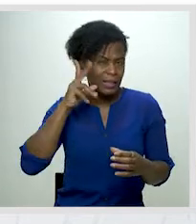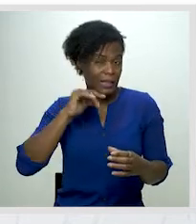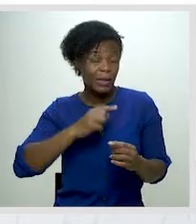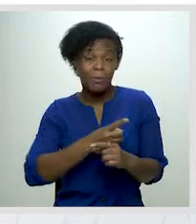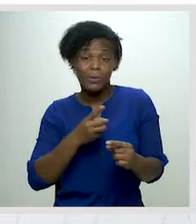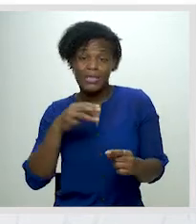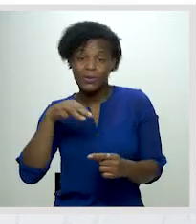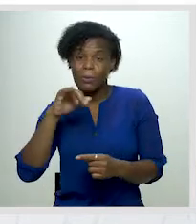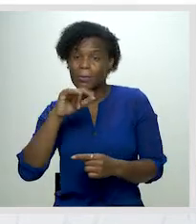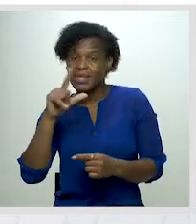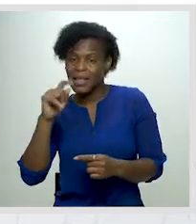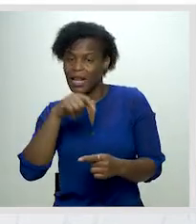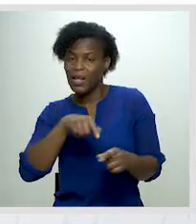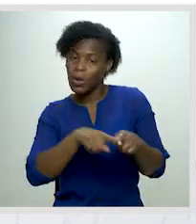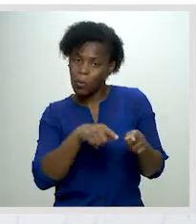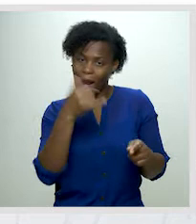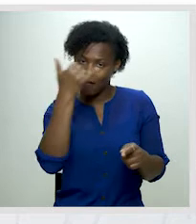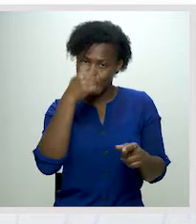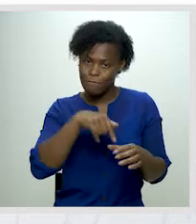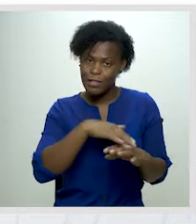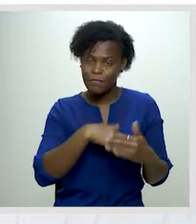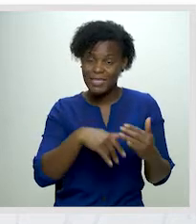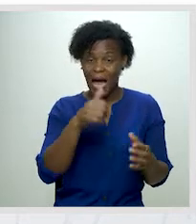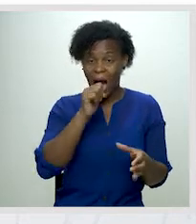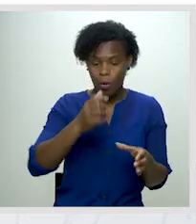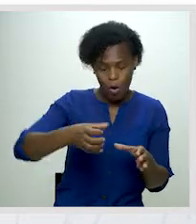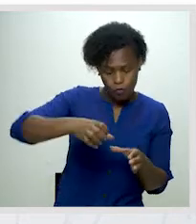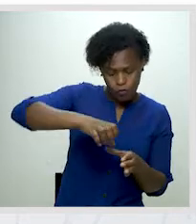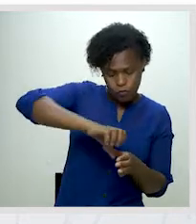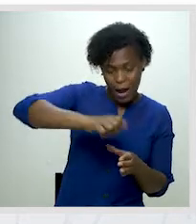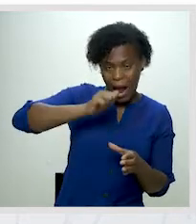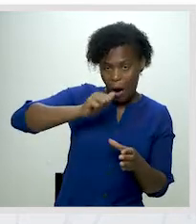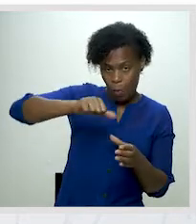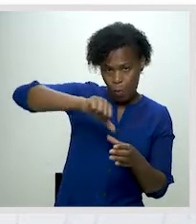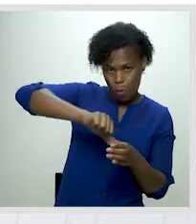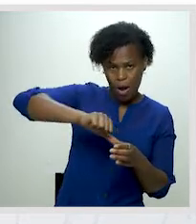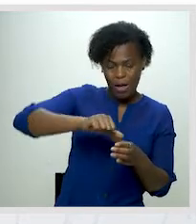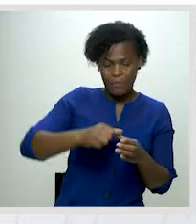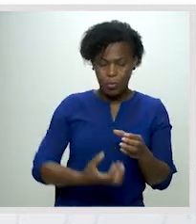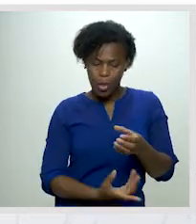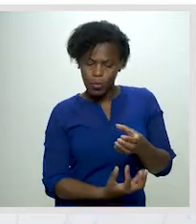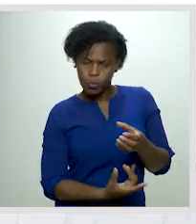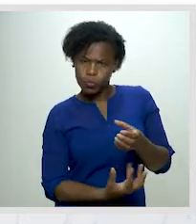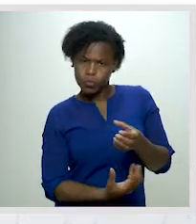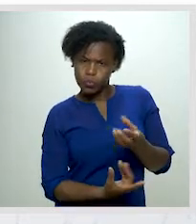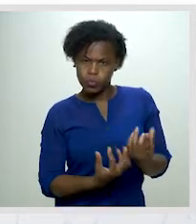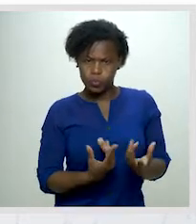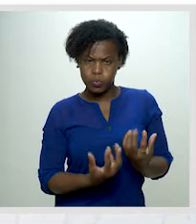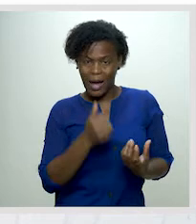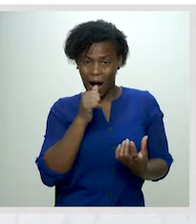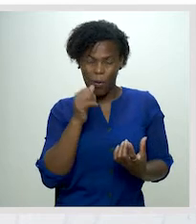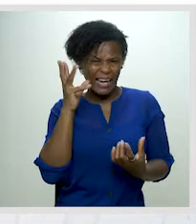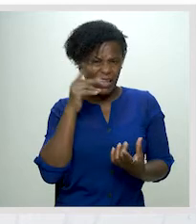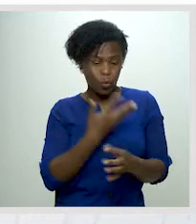isso que o Miller simulou. Neste balão aqui, introduziu água sobre o lume